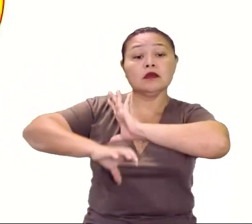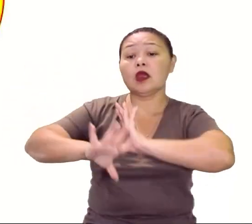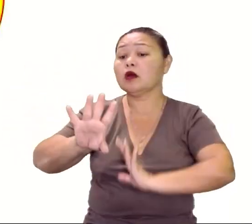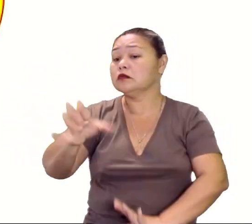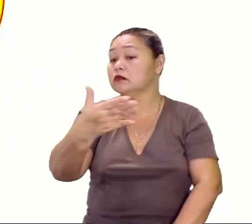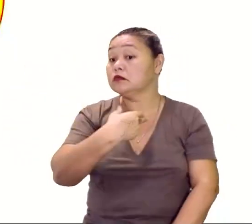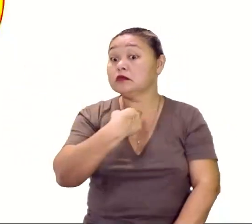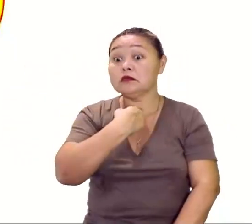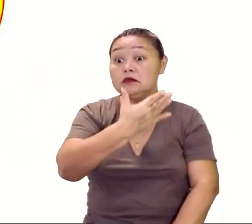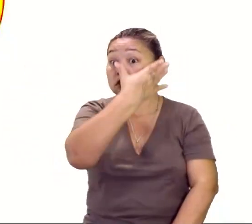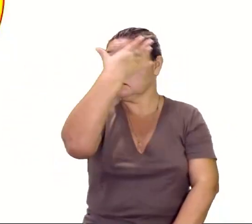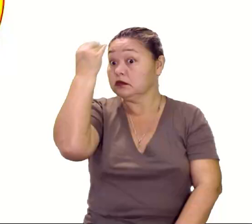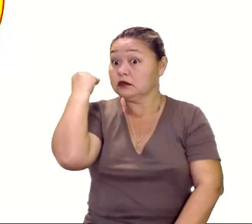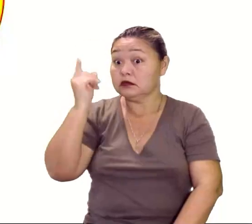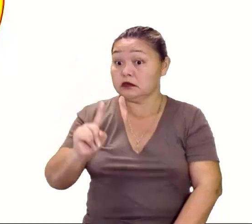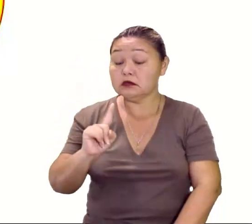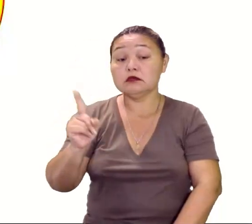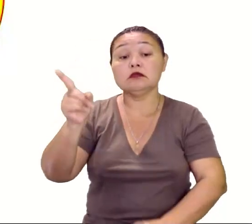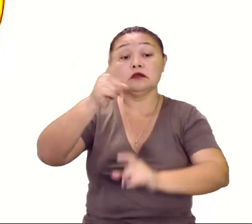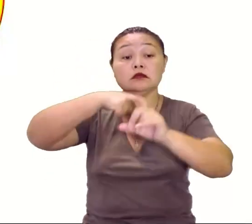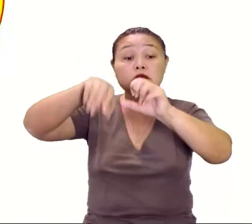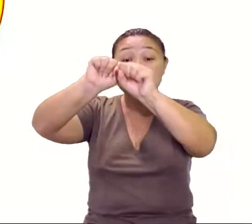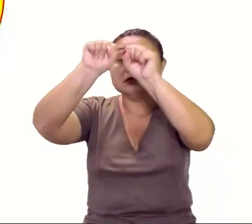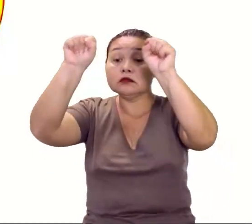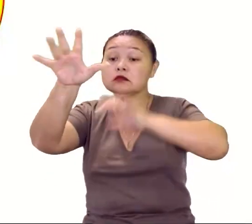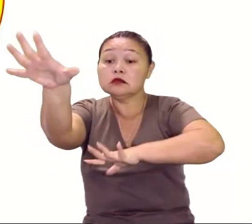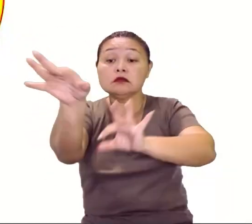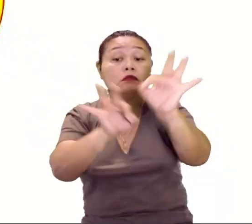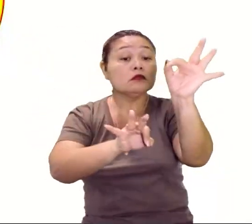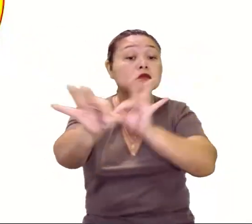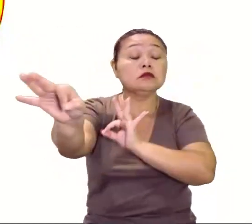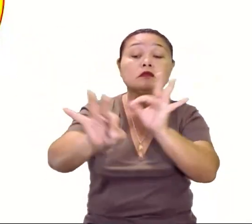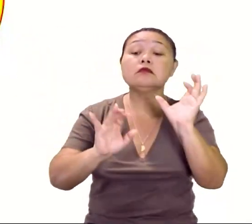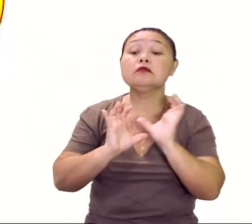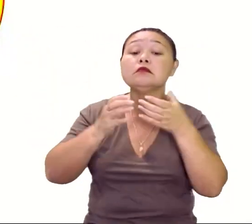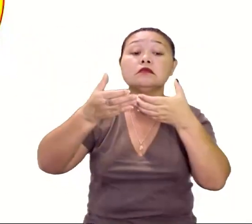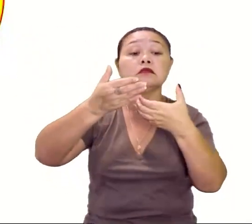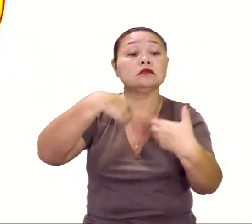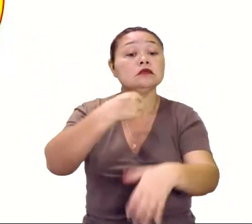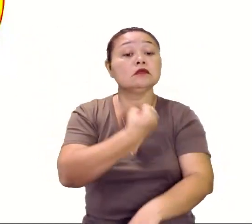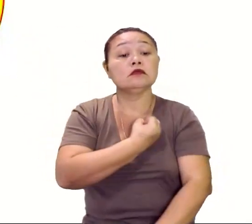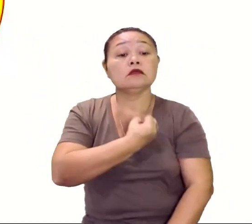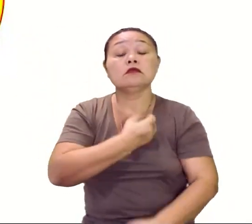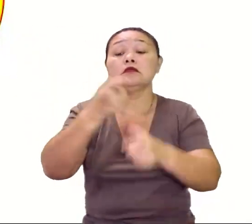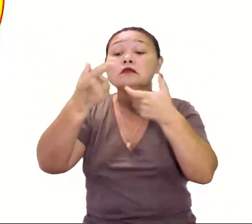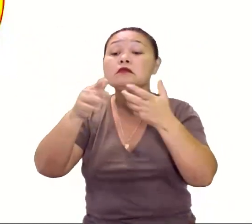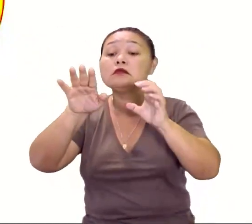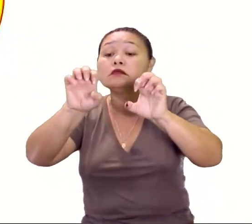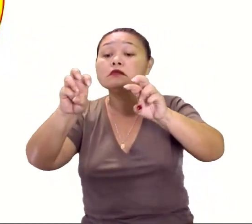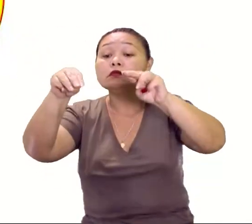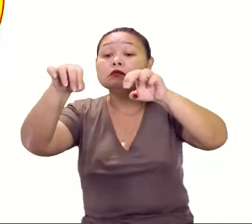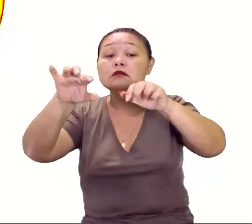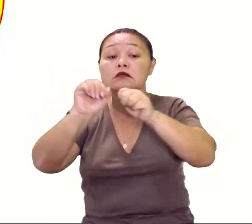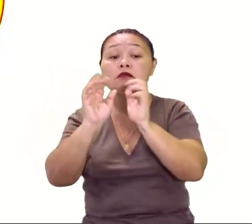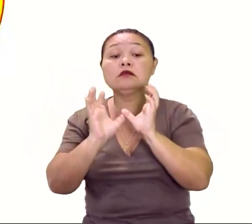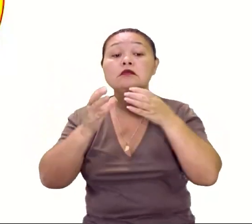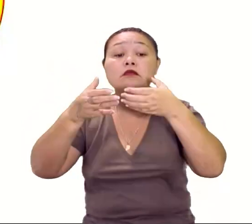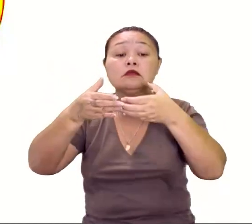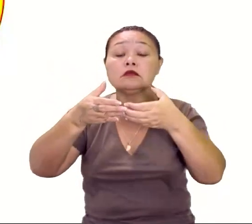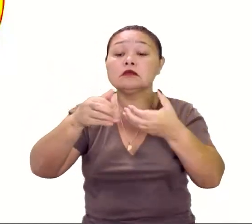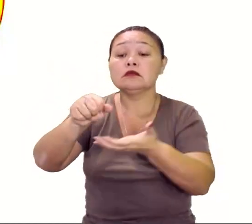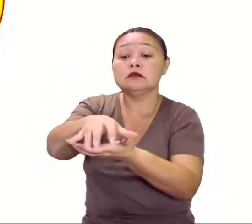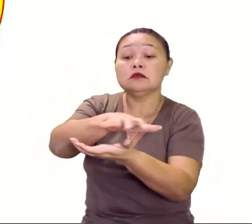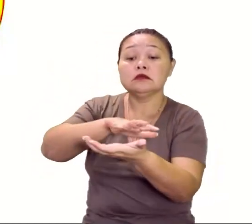podem esquecer que o diagrama de Venn é um sistema de organização de conjuntos numéricos, onde os elementos são agrupados em